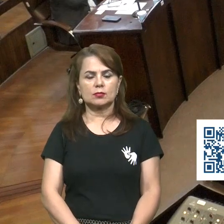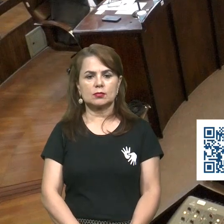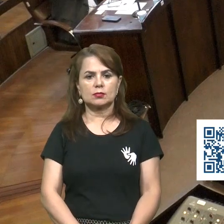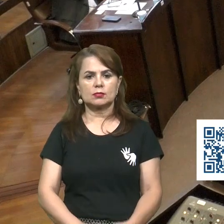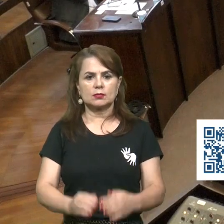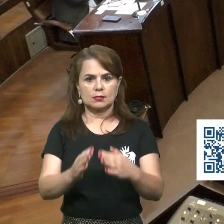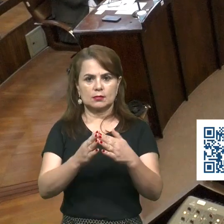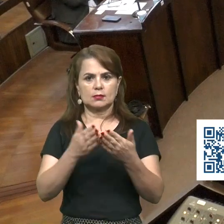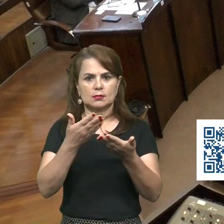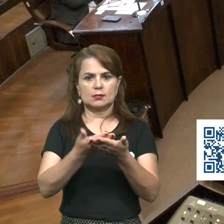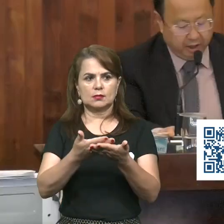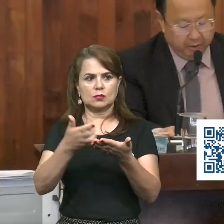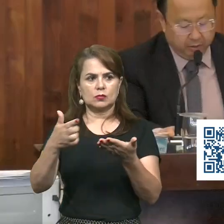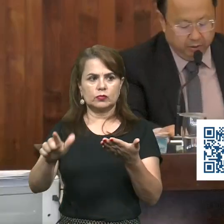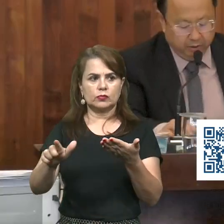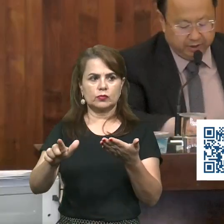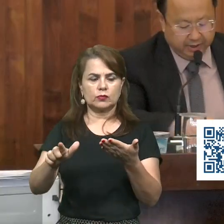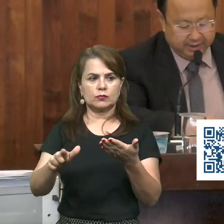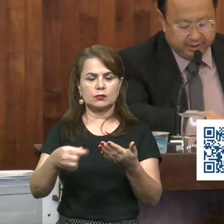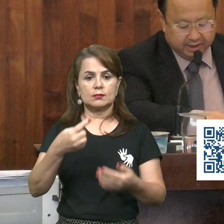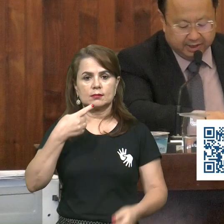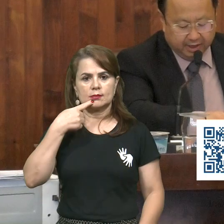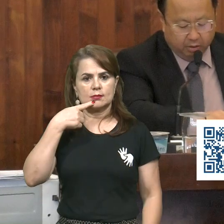Próximo requerimento. Requerimento